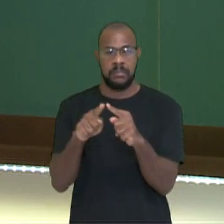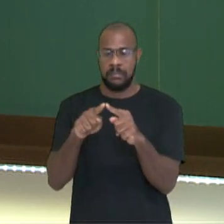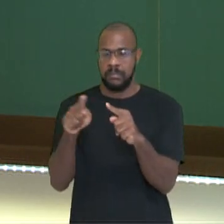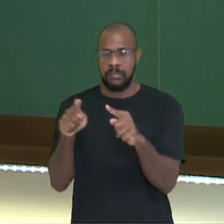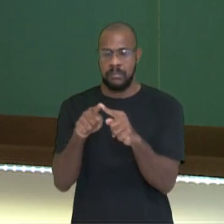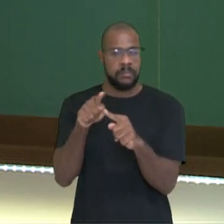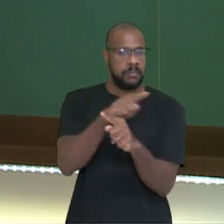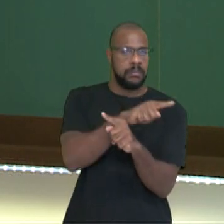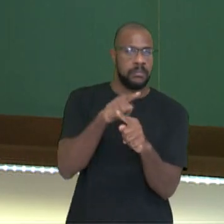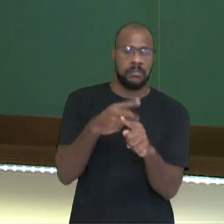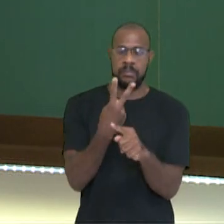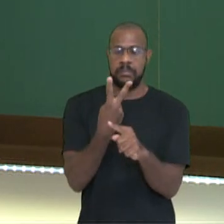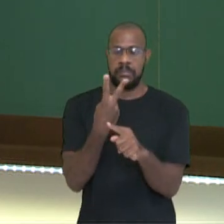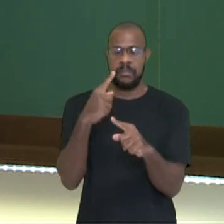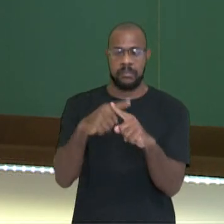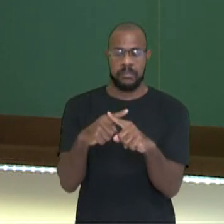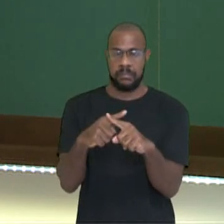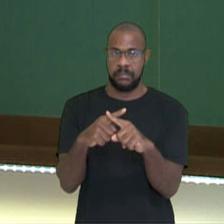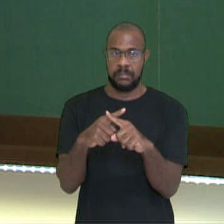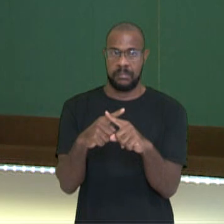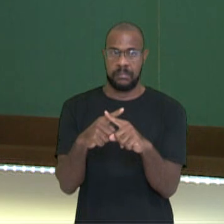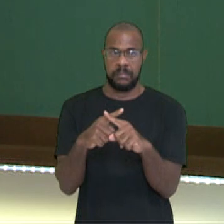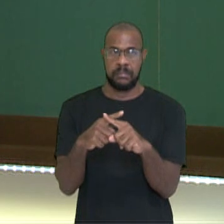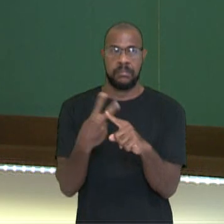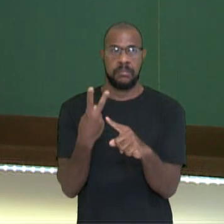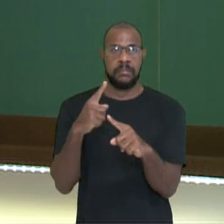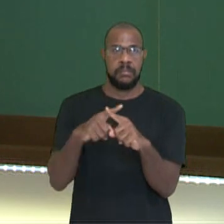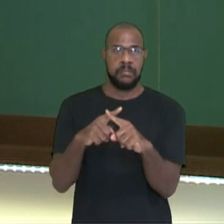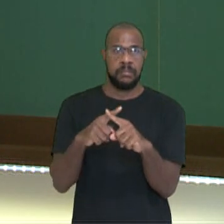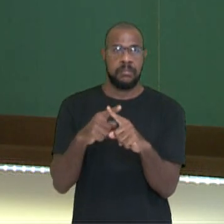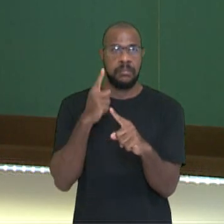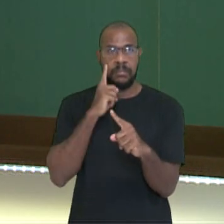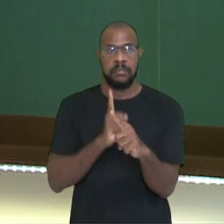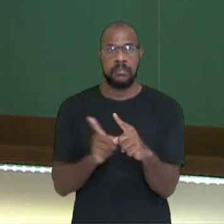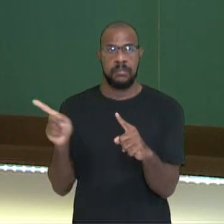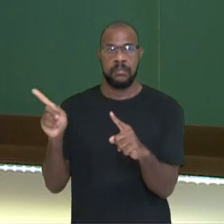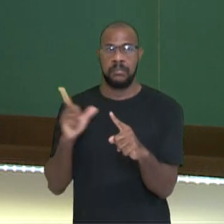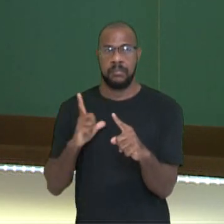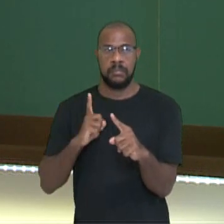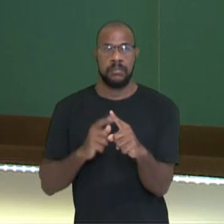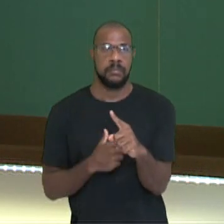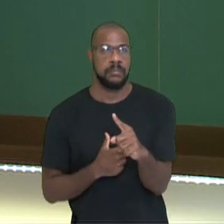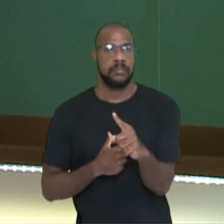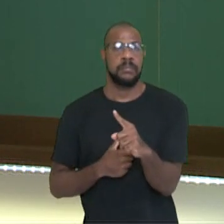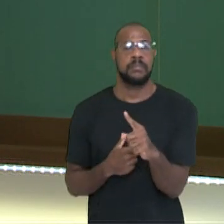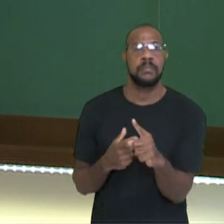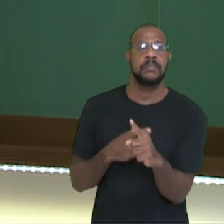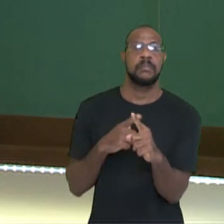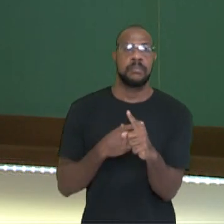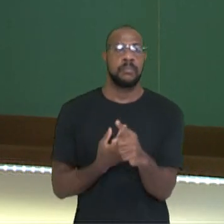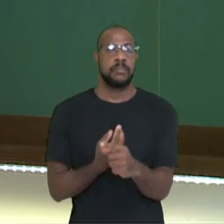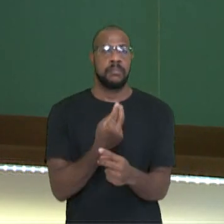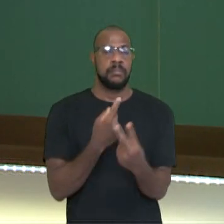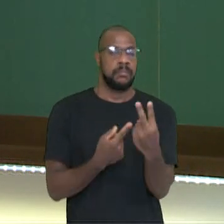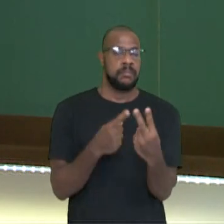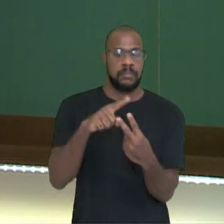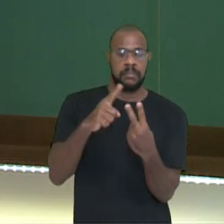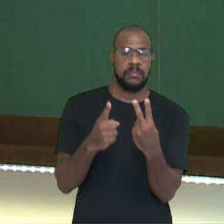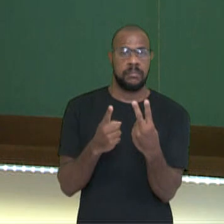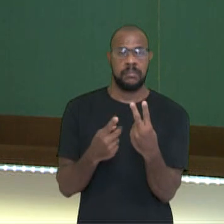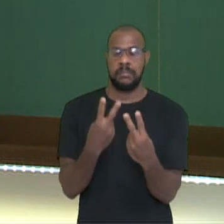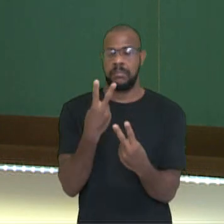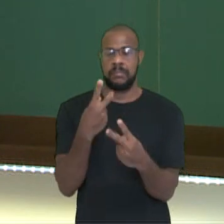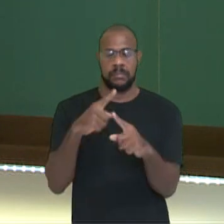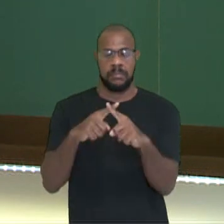seja, 2r. Então, o π é obtido pela divisão do comprimento por 2 vezes o raio. Se